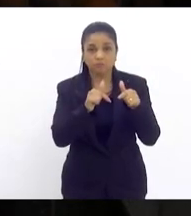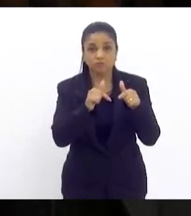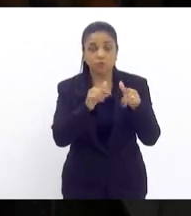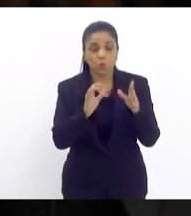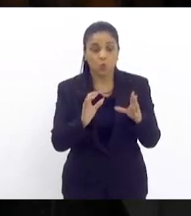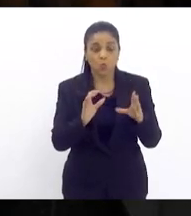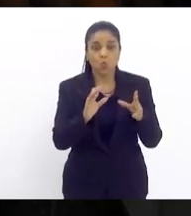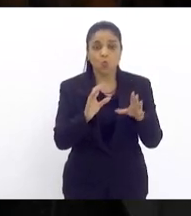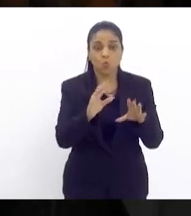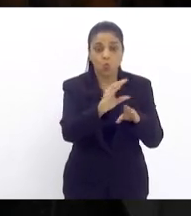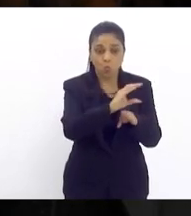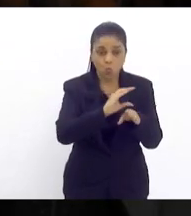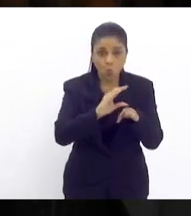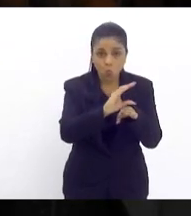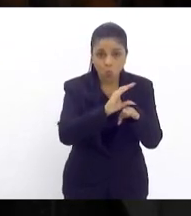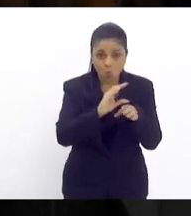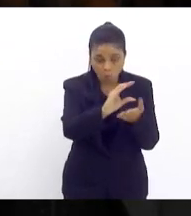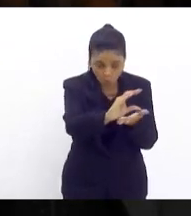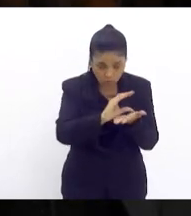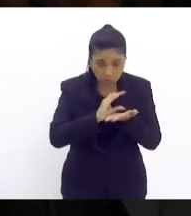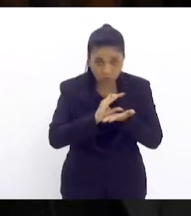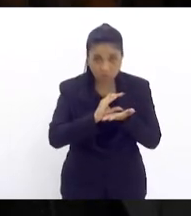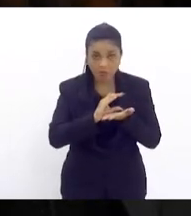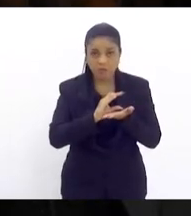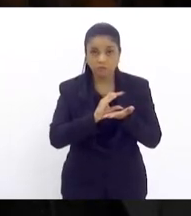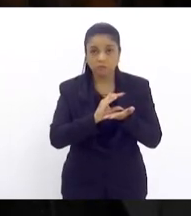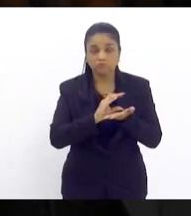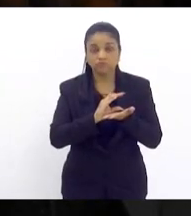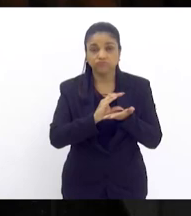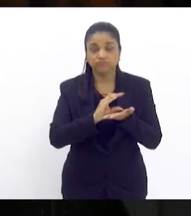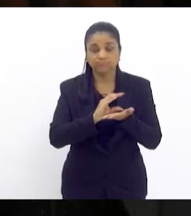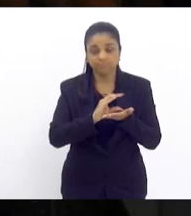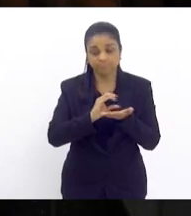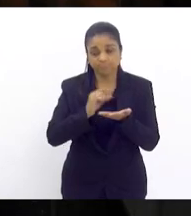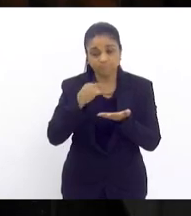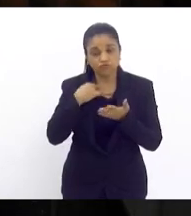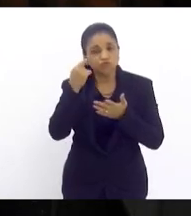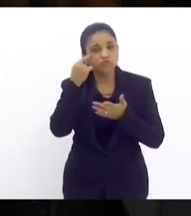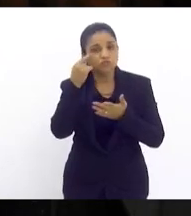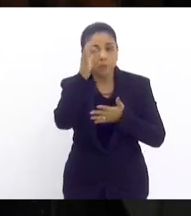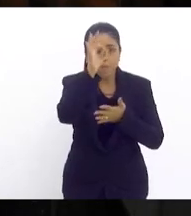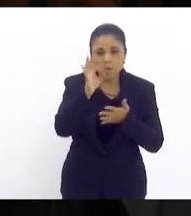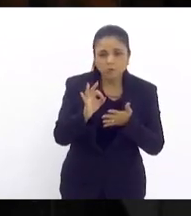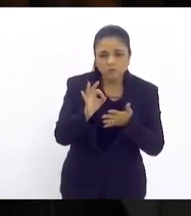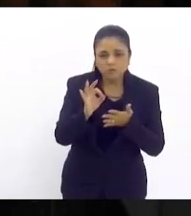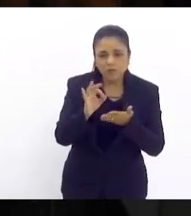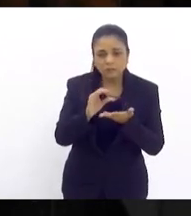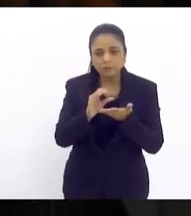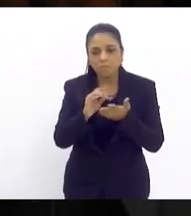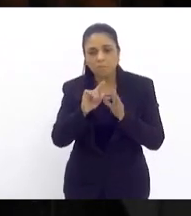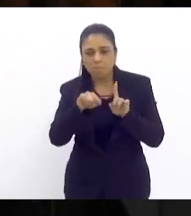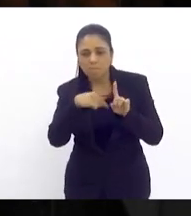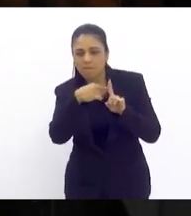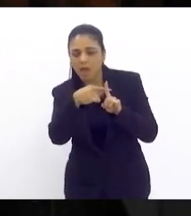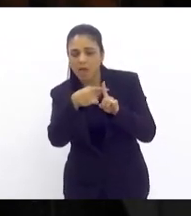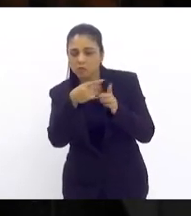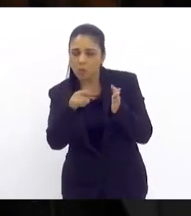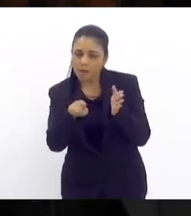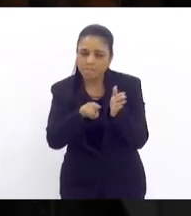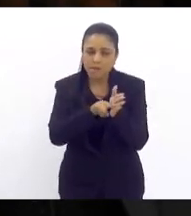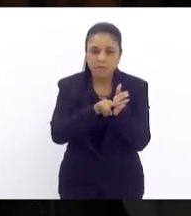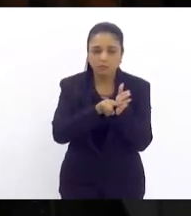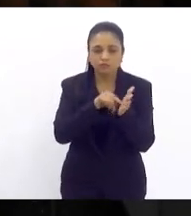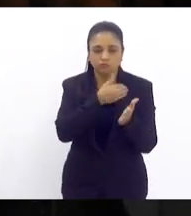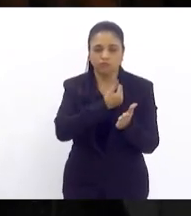mas com os programas de trabalho são estimativas o governo pode estar errando para mais ou para menos